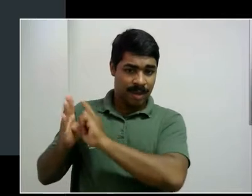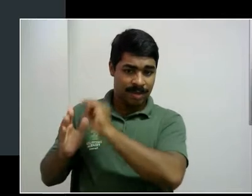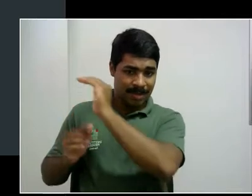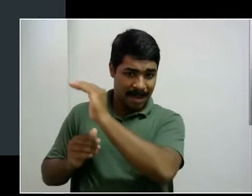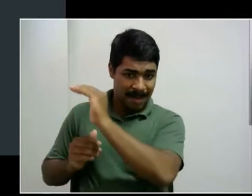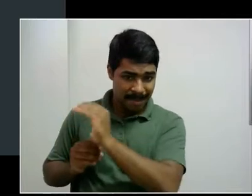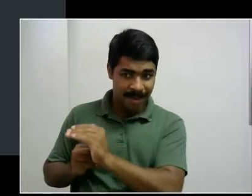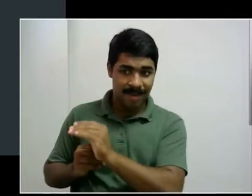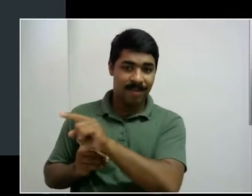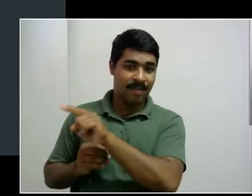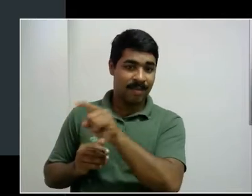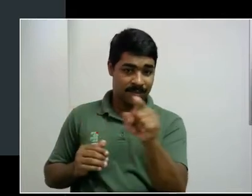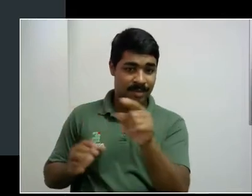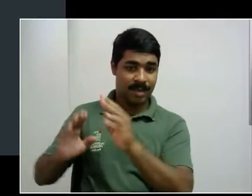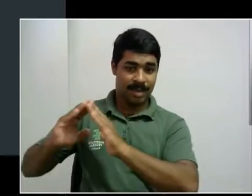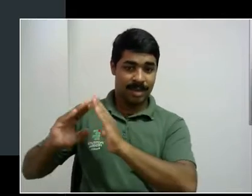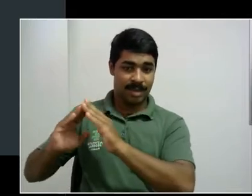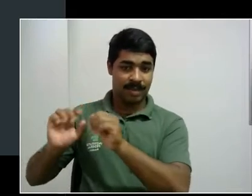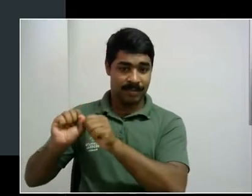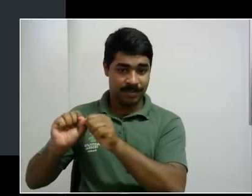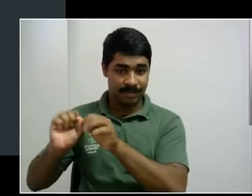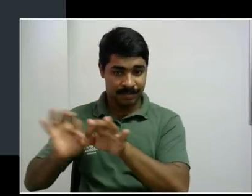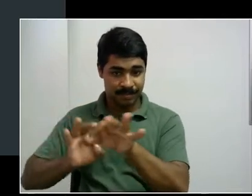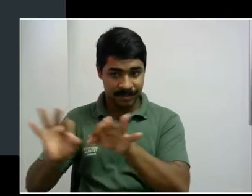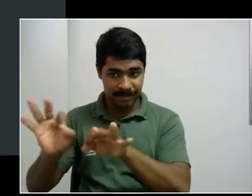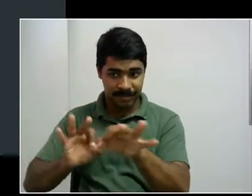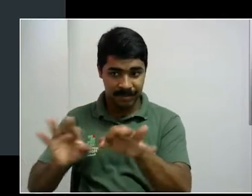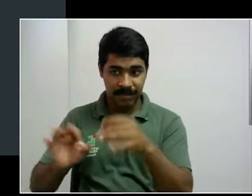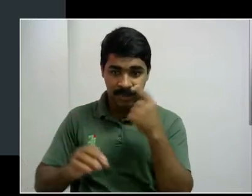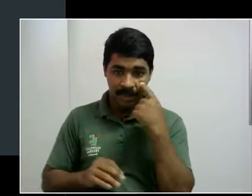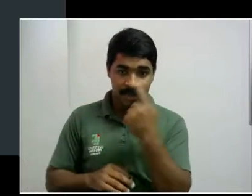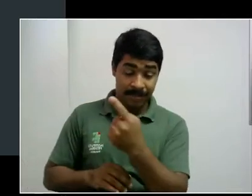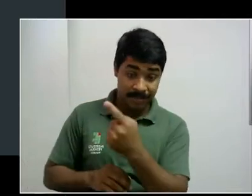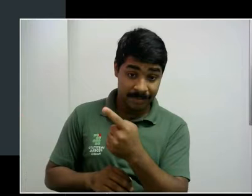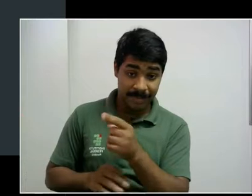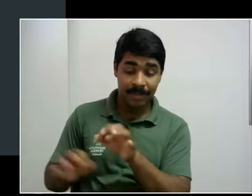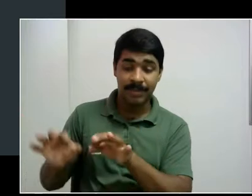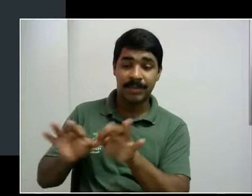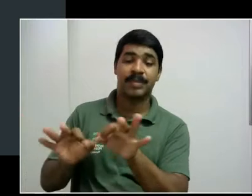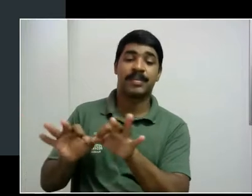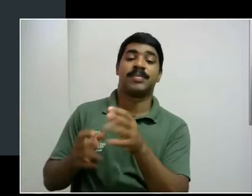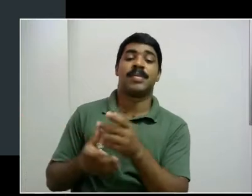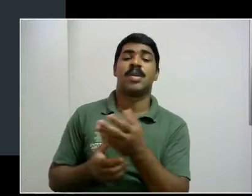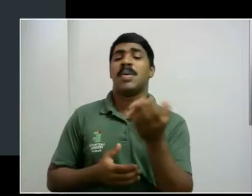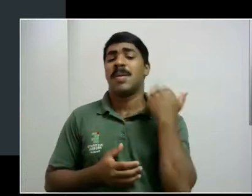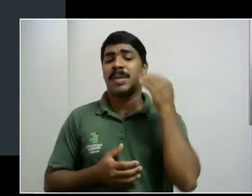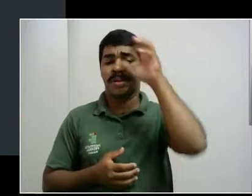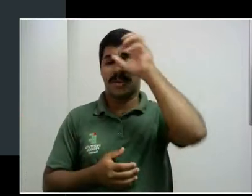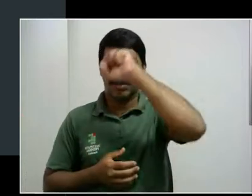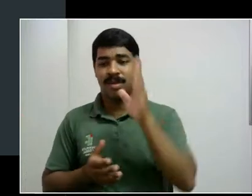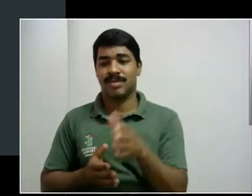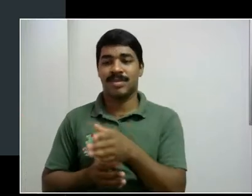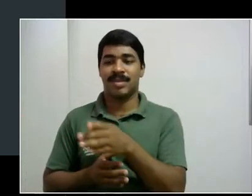gráfico dessa função, né, usando os pontos importantes que a gente já viu como fazer, e esse outro aqui,